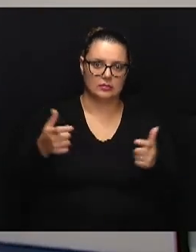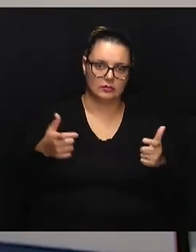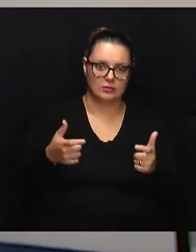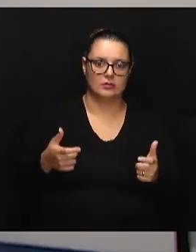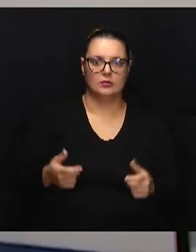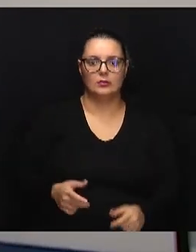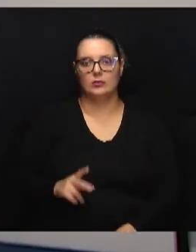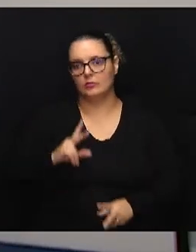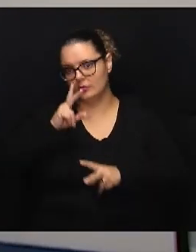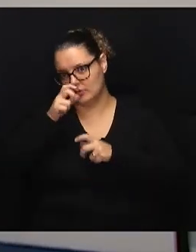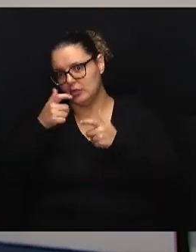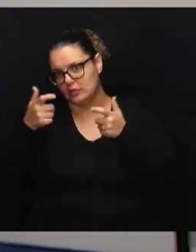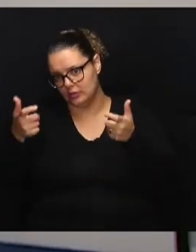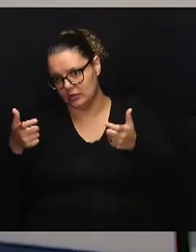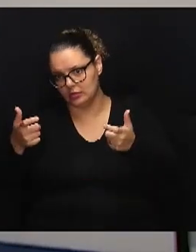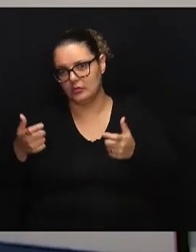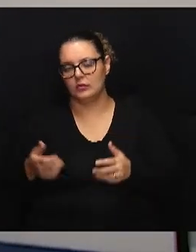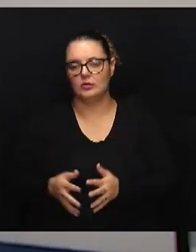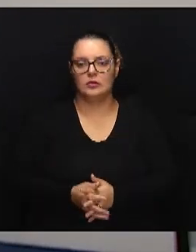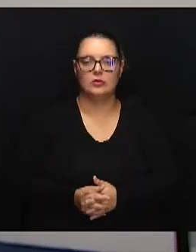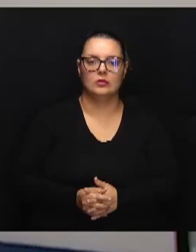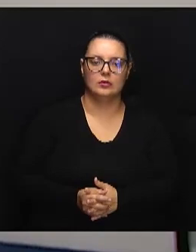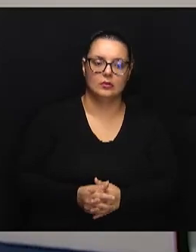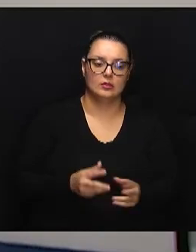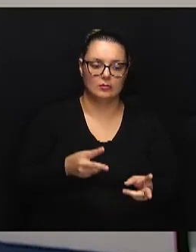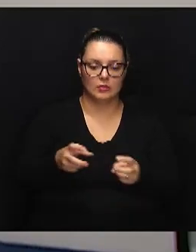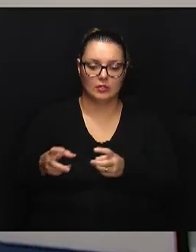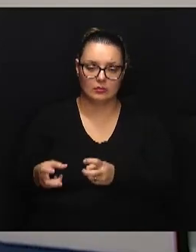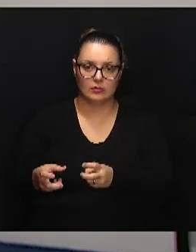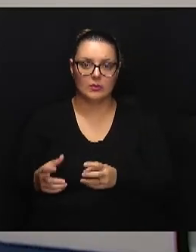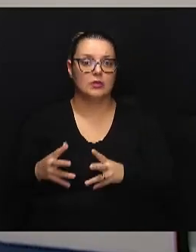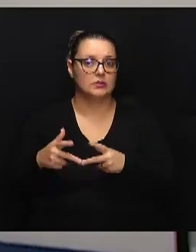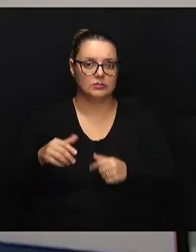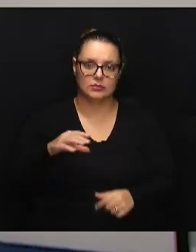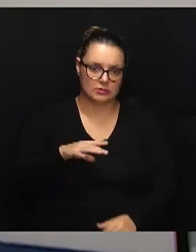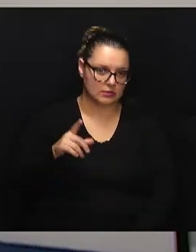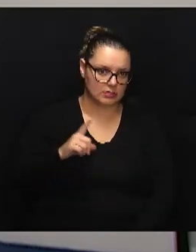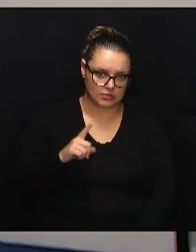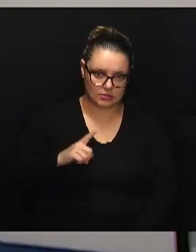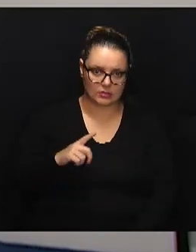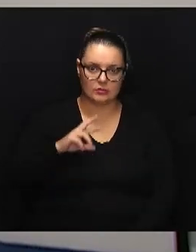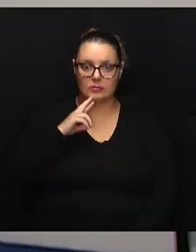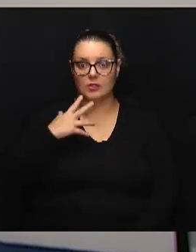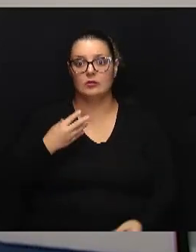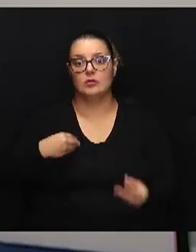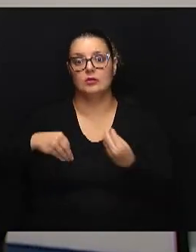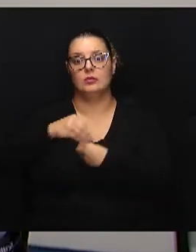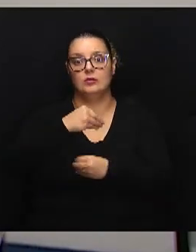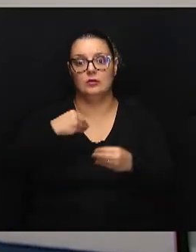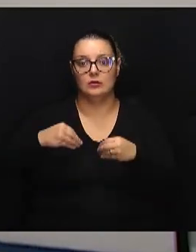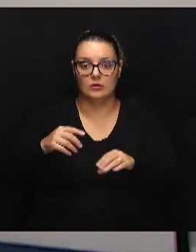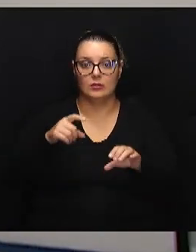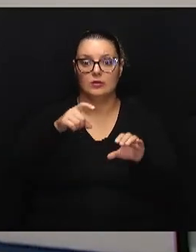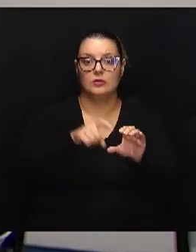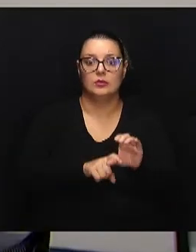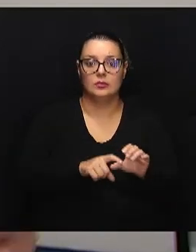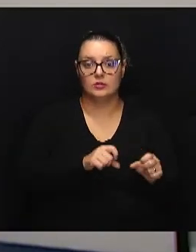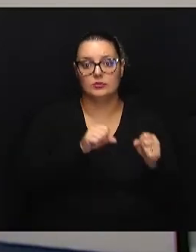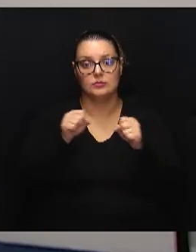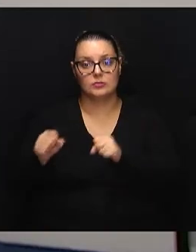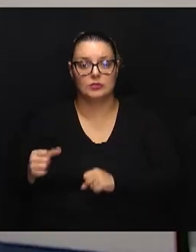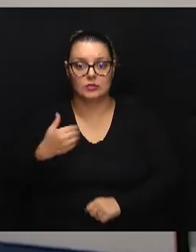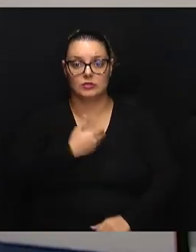maior presença e percepção, mas a solução depende do envolvimento coletivo, dos poderes públicos,